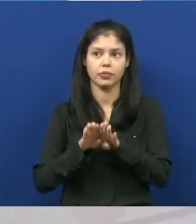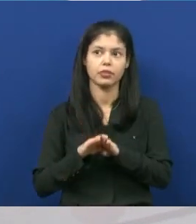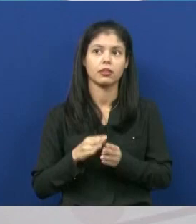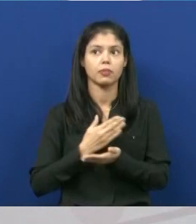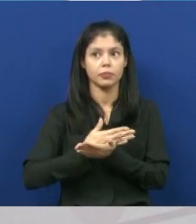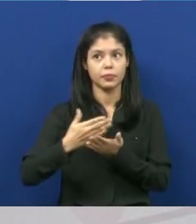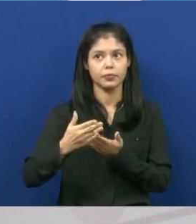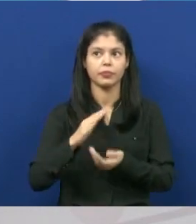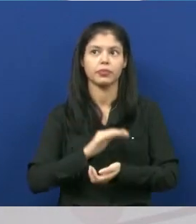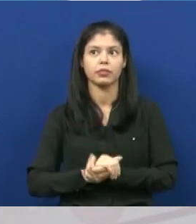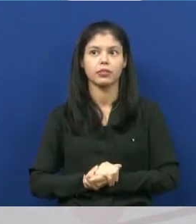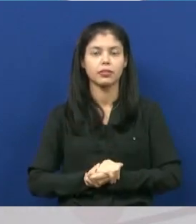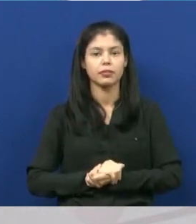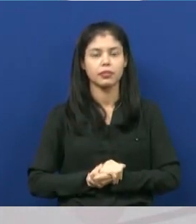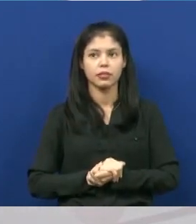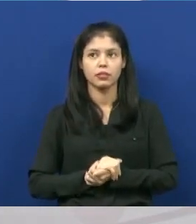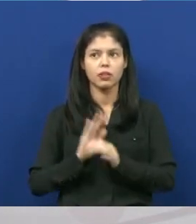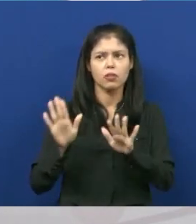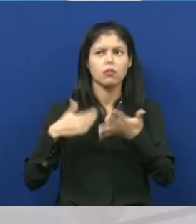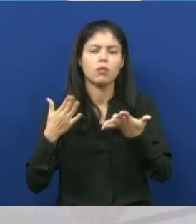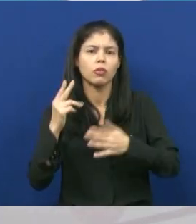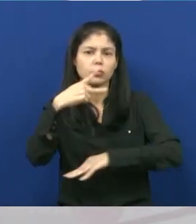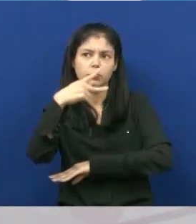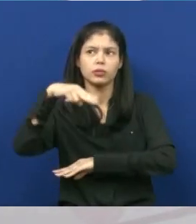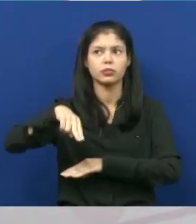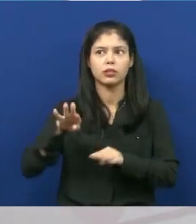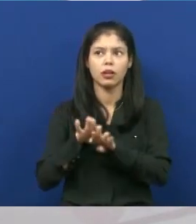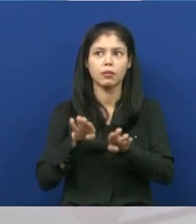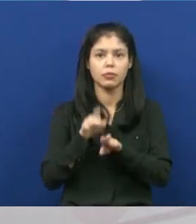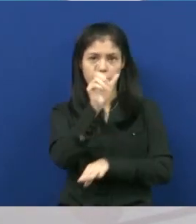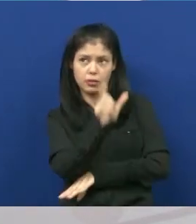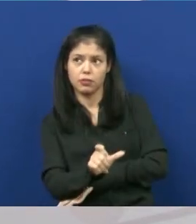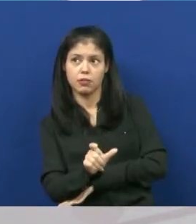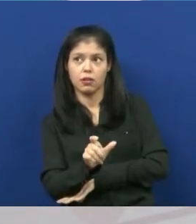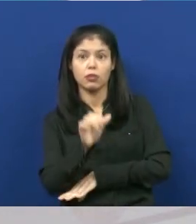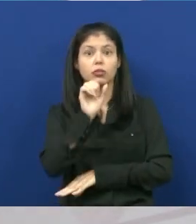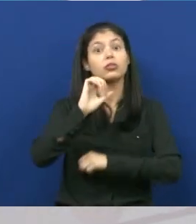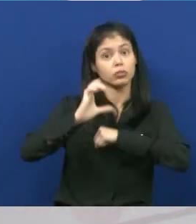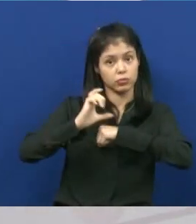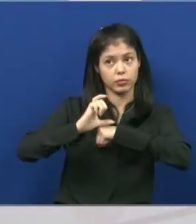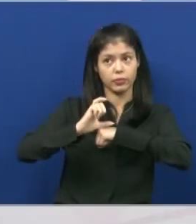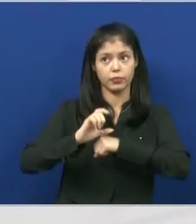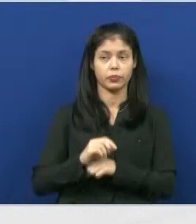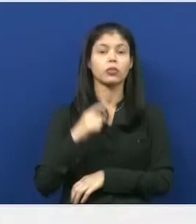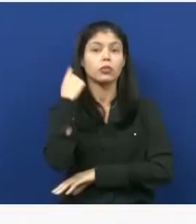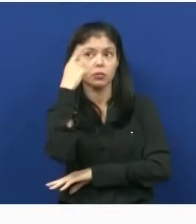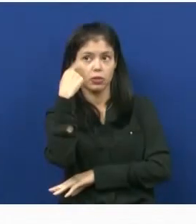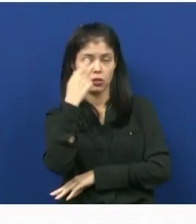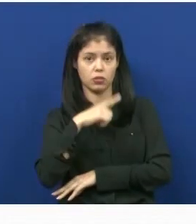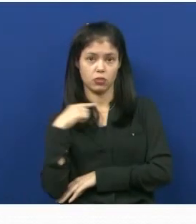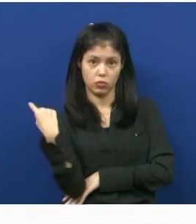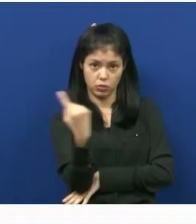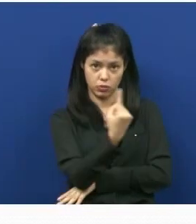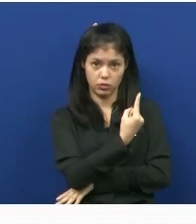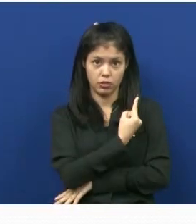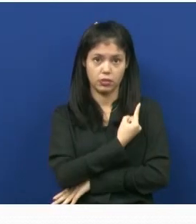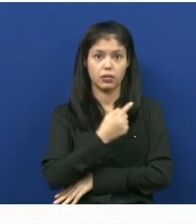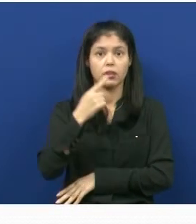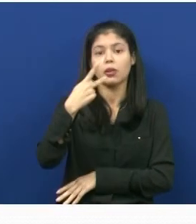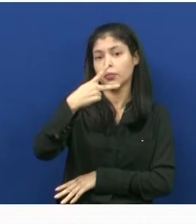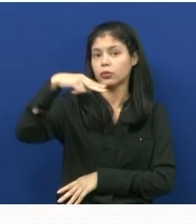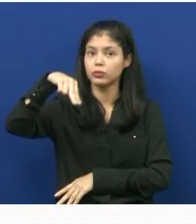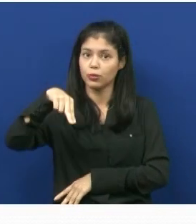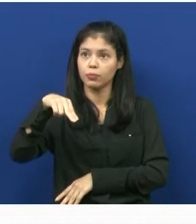ver aqui. Quais são os pronombres personales sujeto? No espanhol, nós temos os pronomes